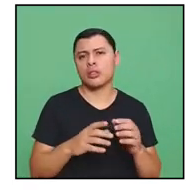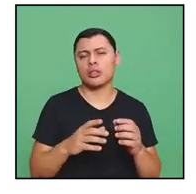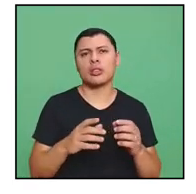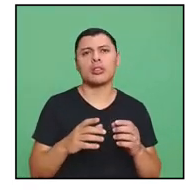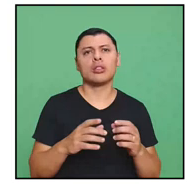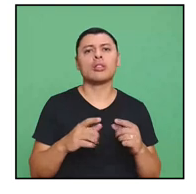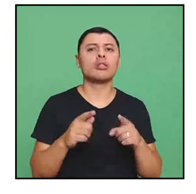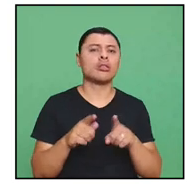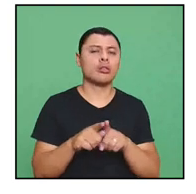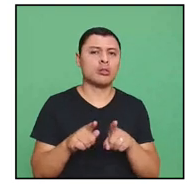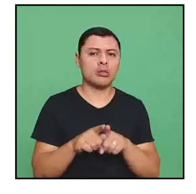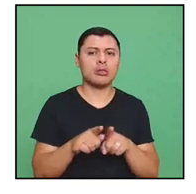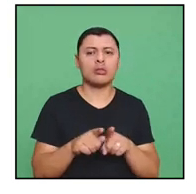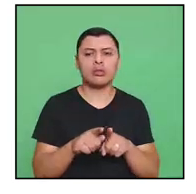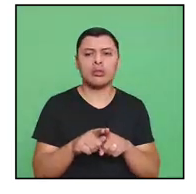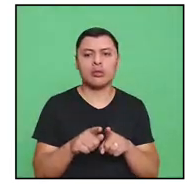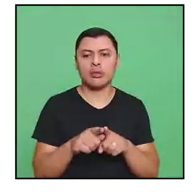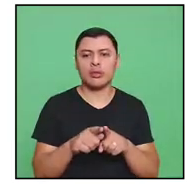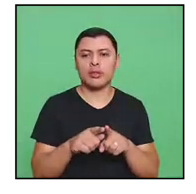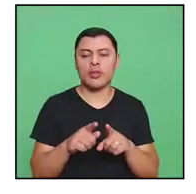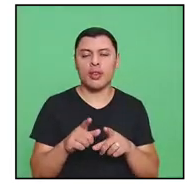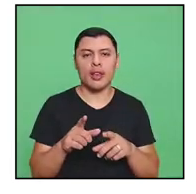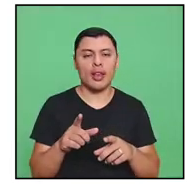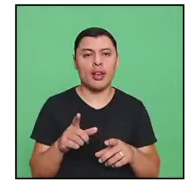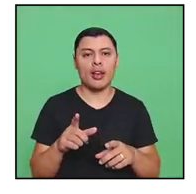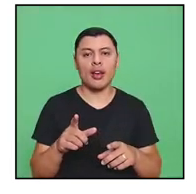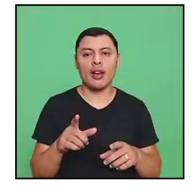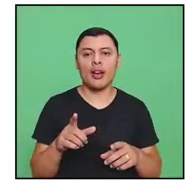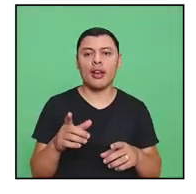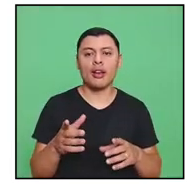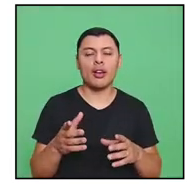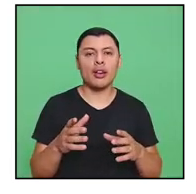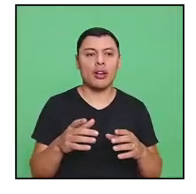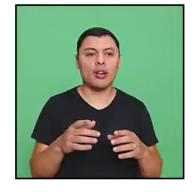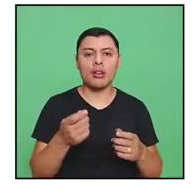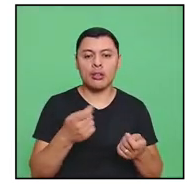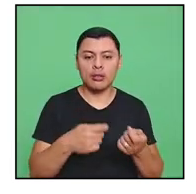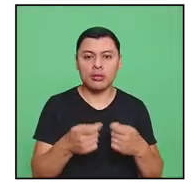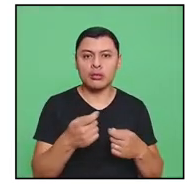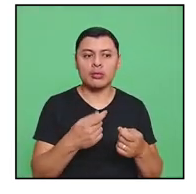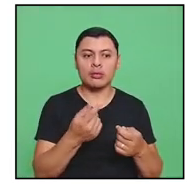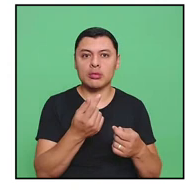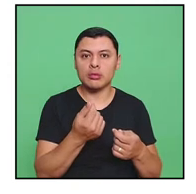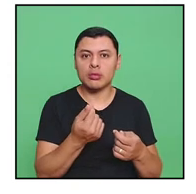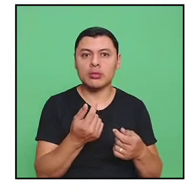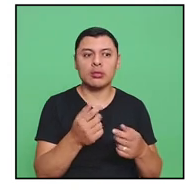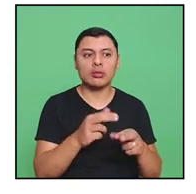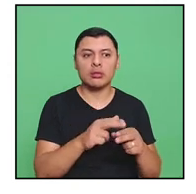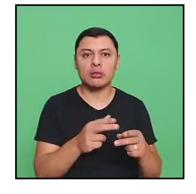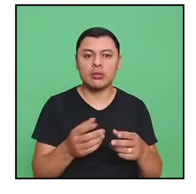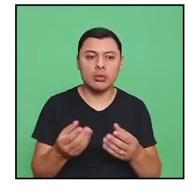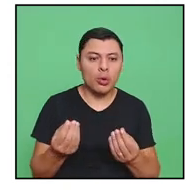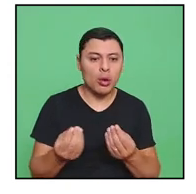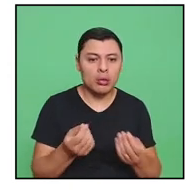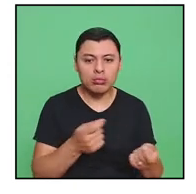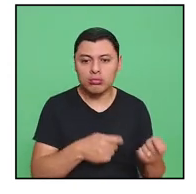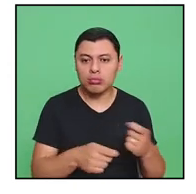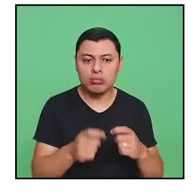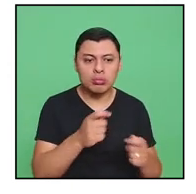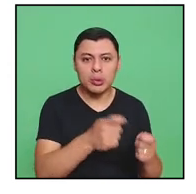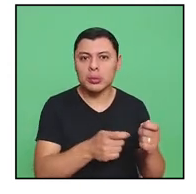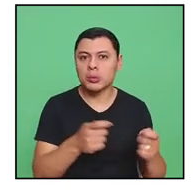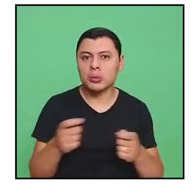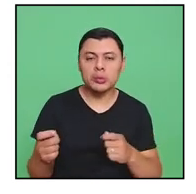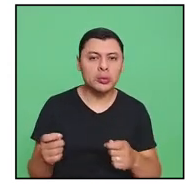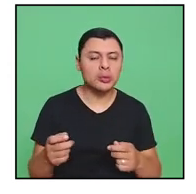até com a lida de recursos financeiros de uma forma nova. Então, o